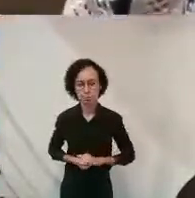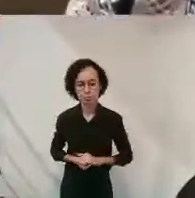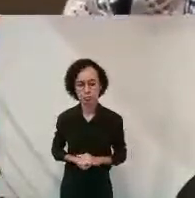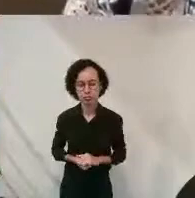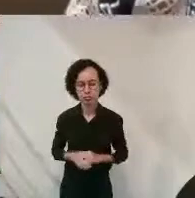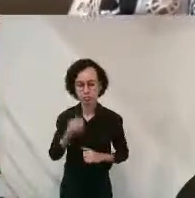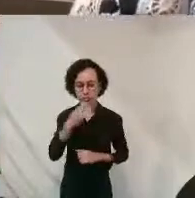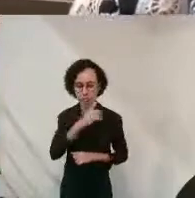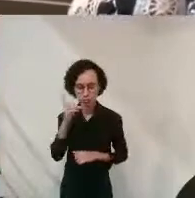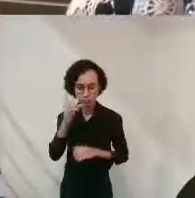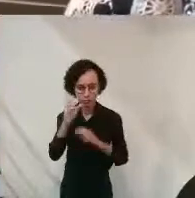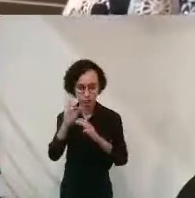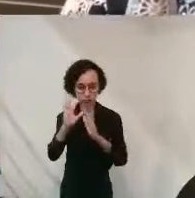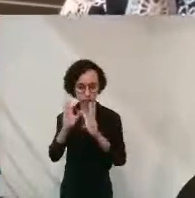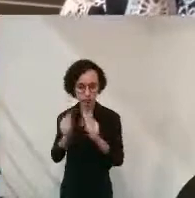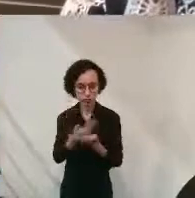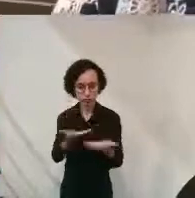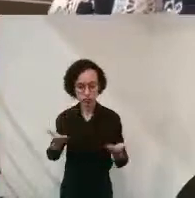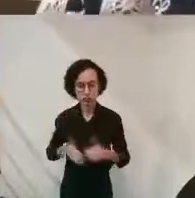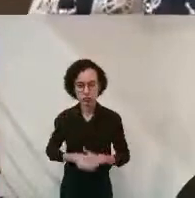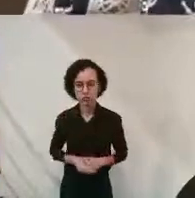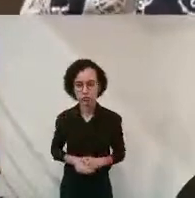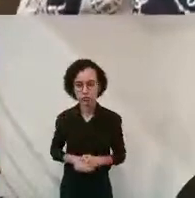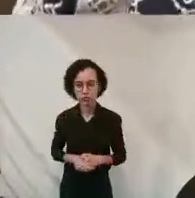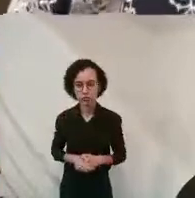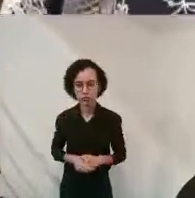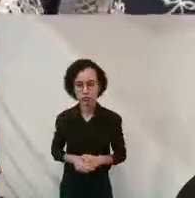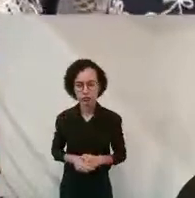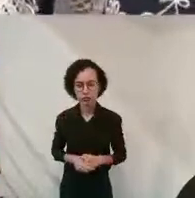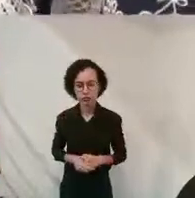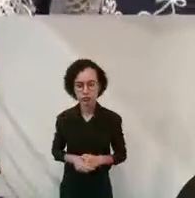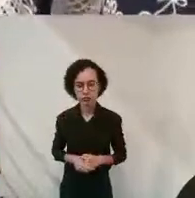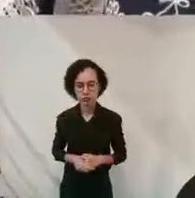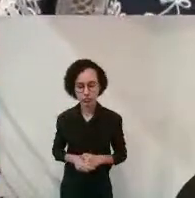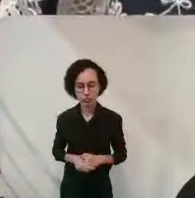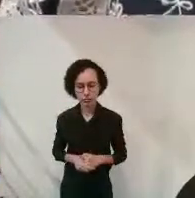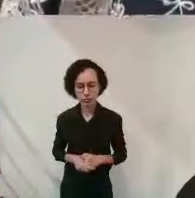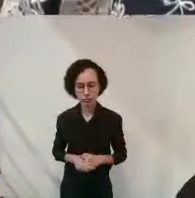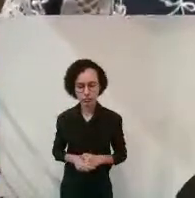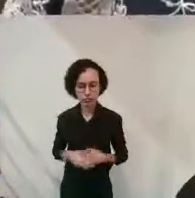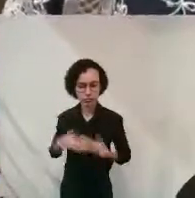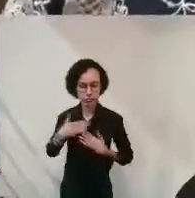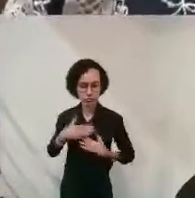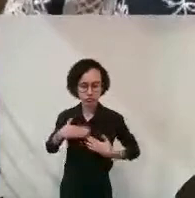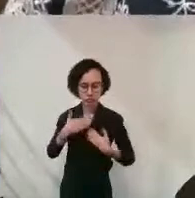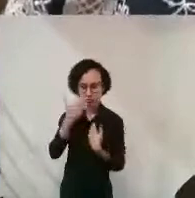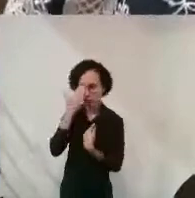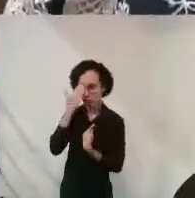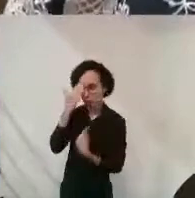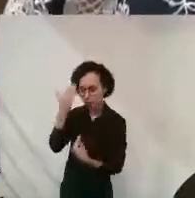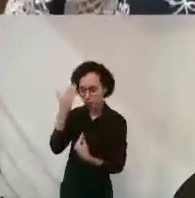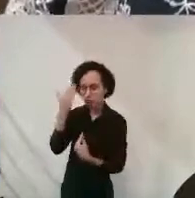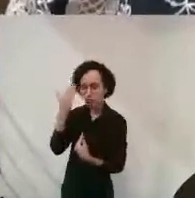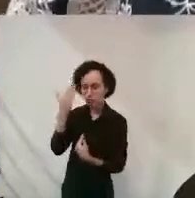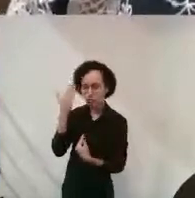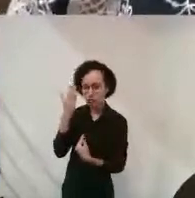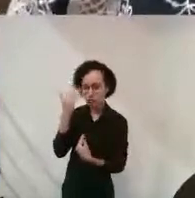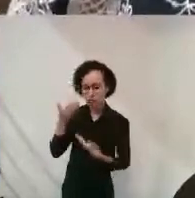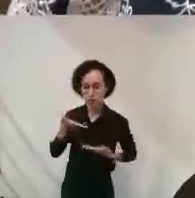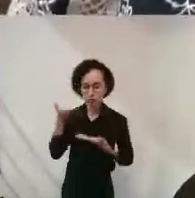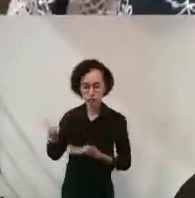Bom dia a todos. Eu gostaria de agradecer imensamente a honra desse